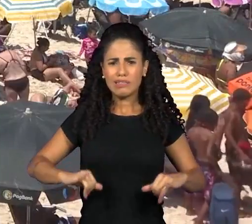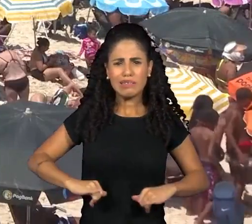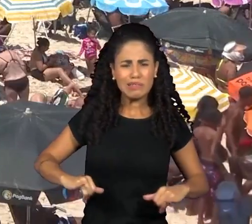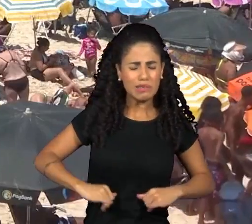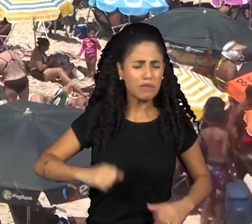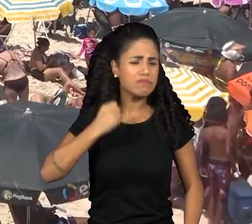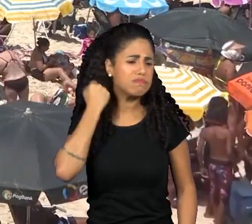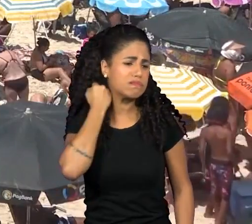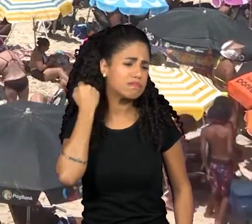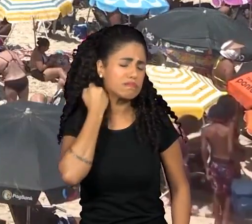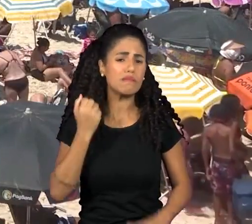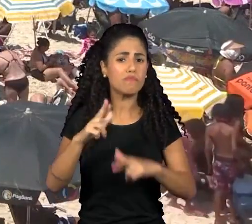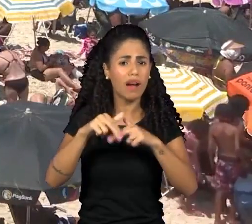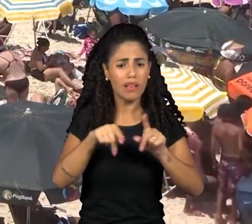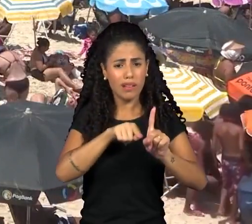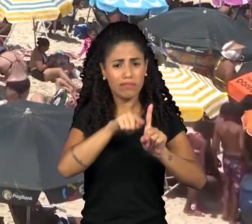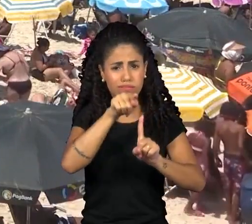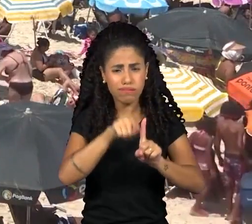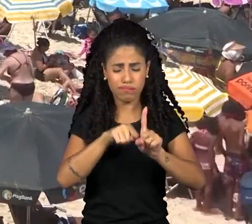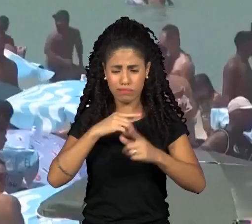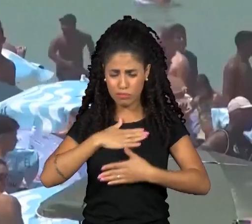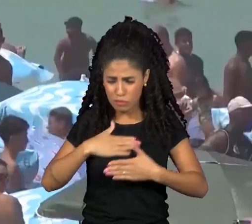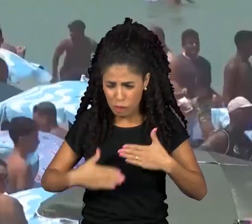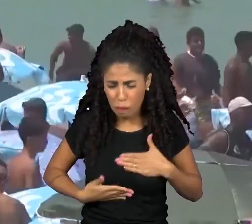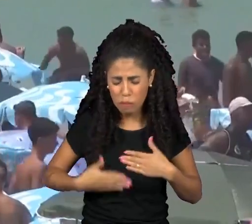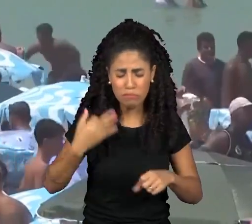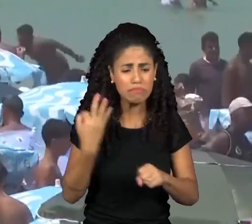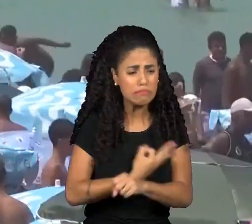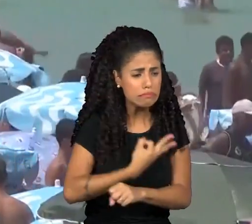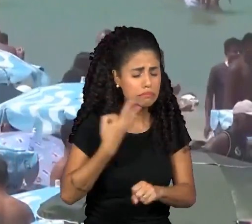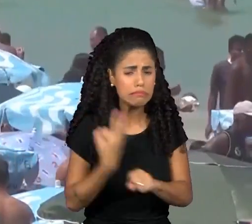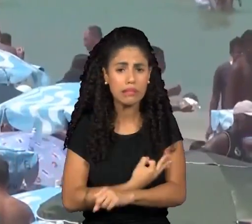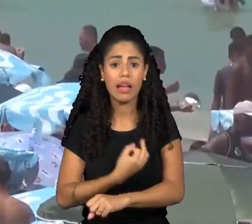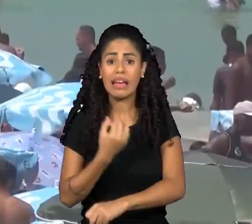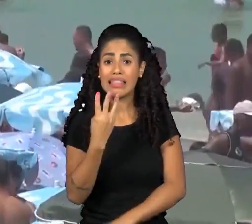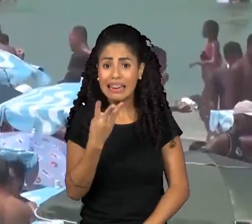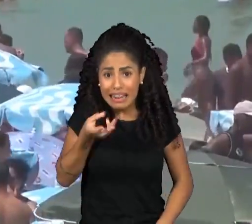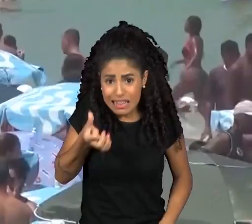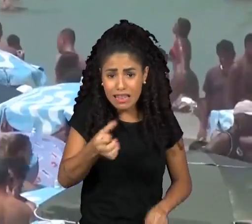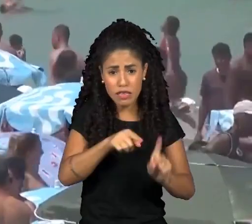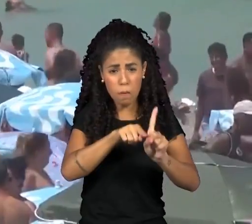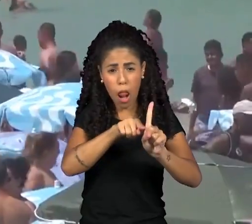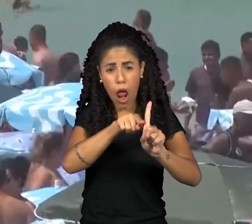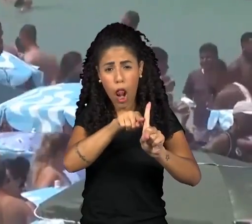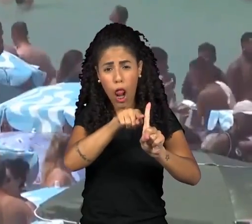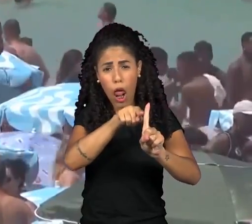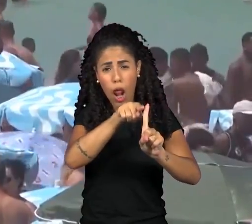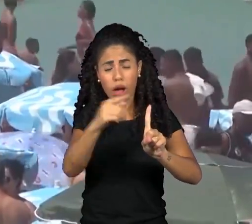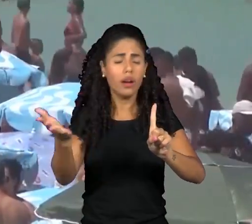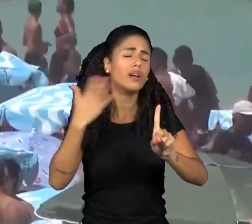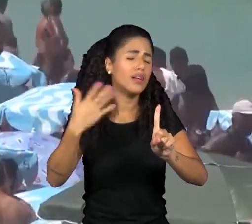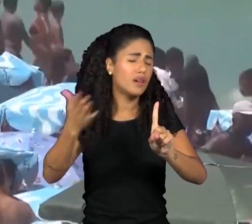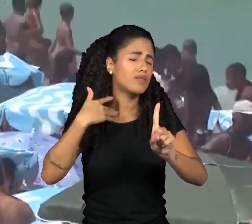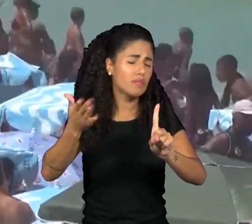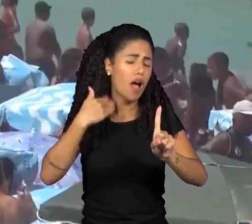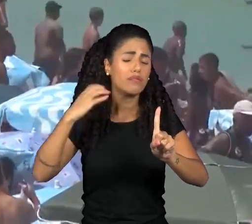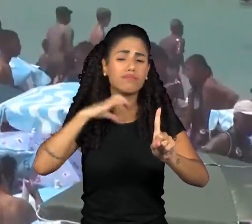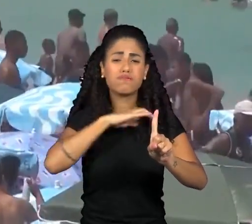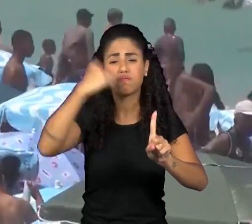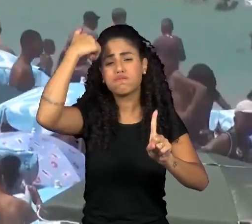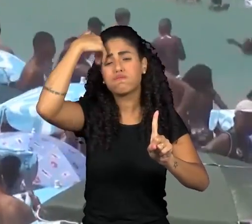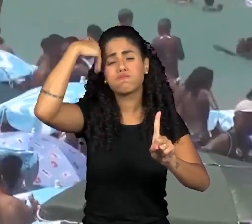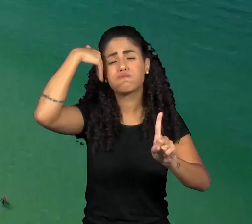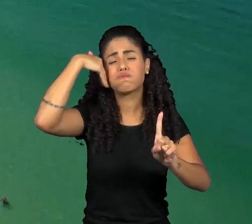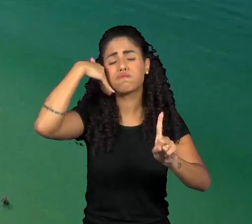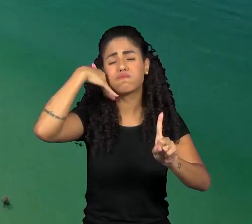estresse térmico, quando o corpo humano não consegue se manter com 36,5 graus, considerada a temperatura ideal